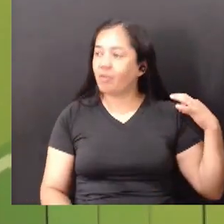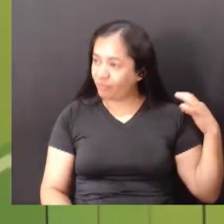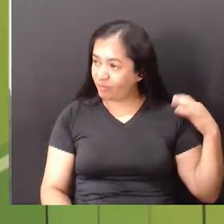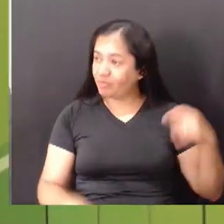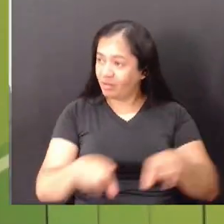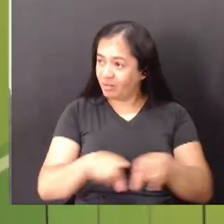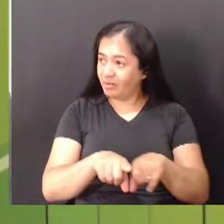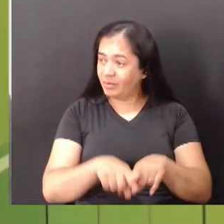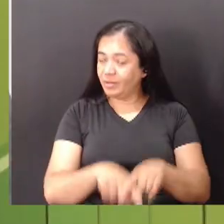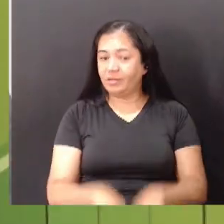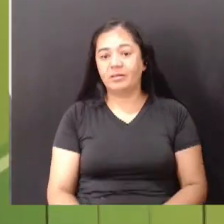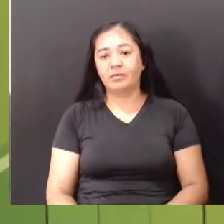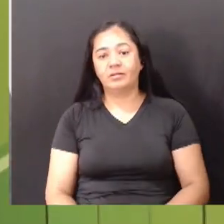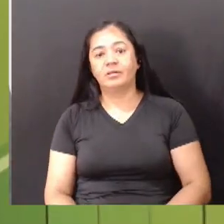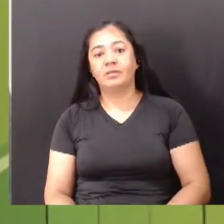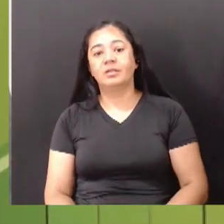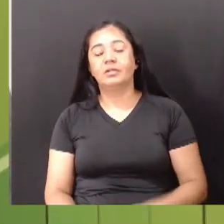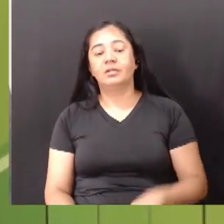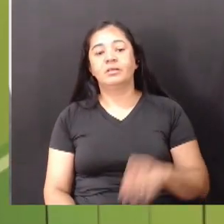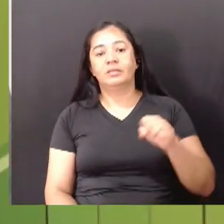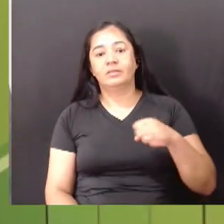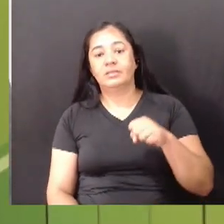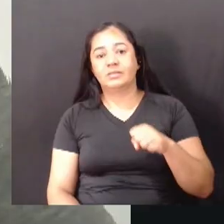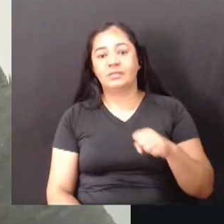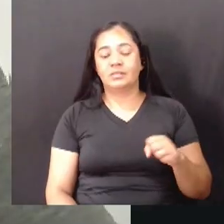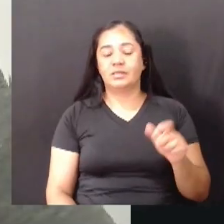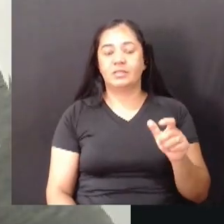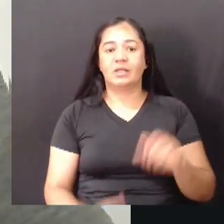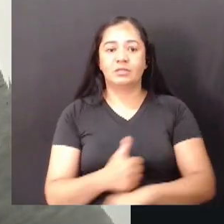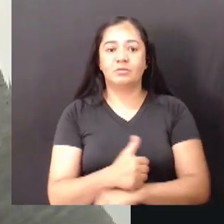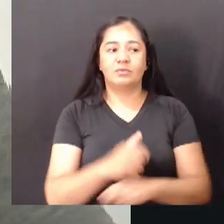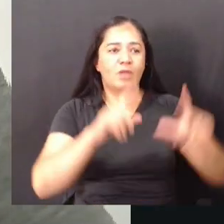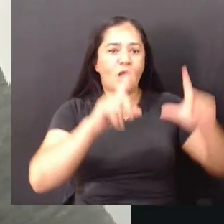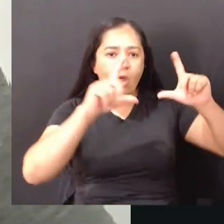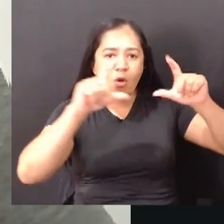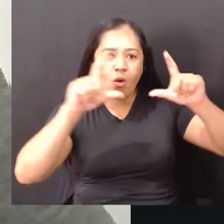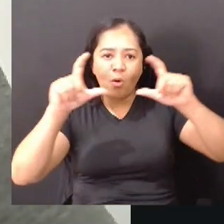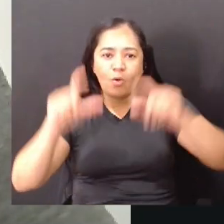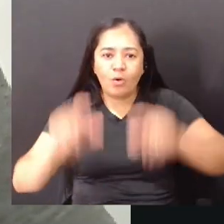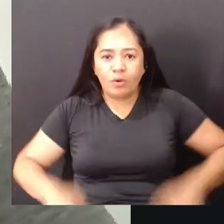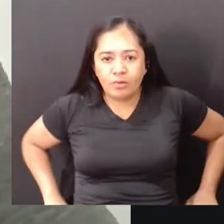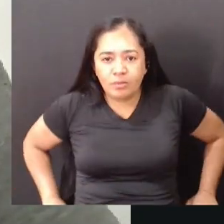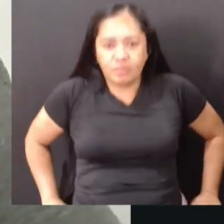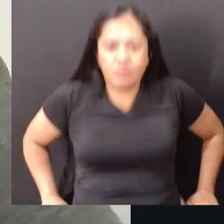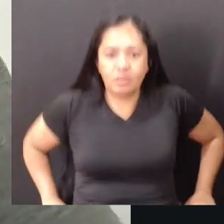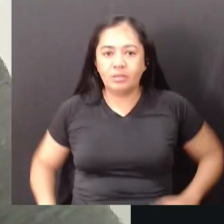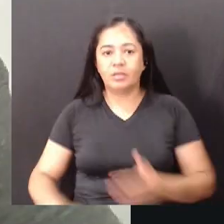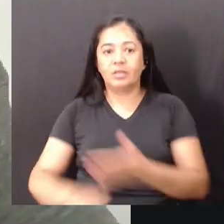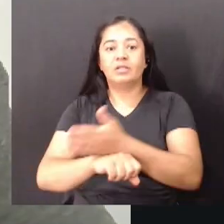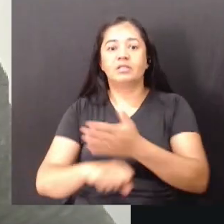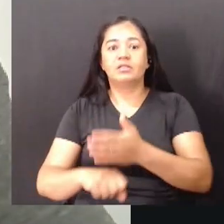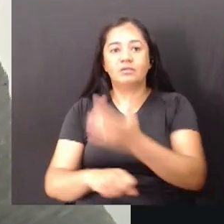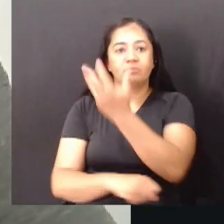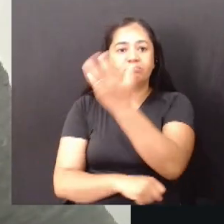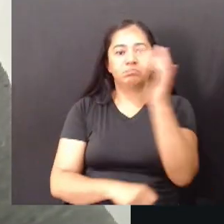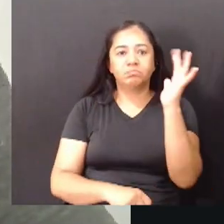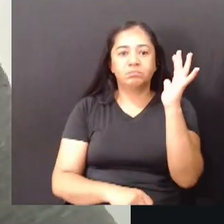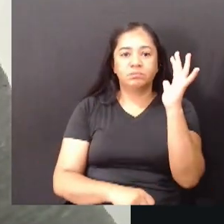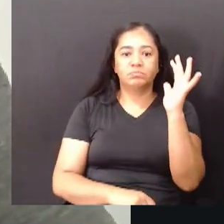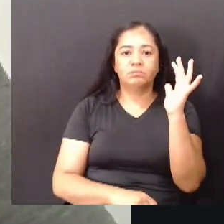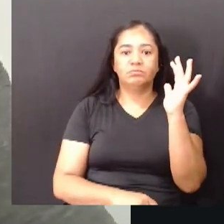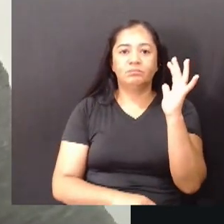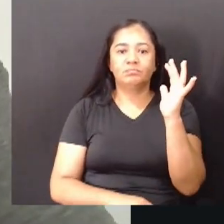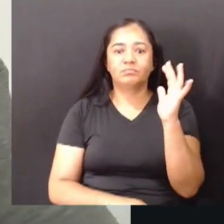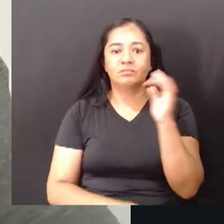trabalho voluntário também, né? Sim, os fotógrafos e os observadores, eles frequentam a mata